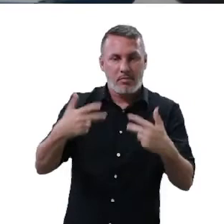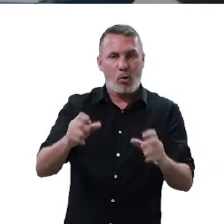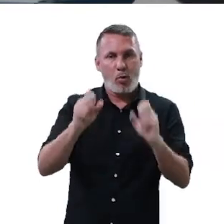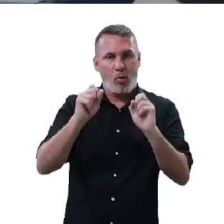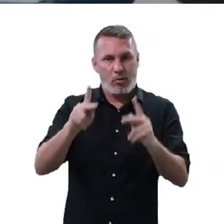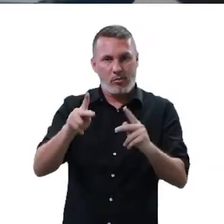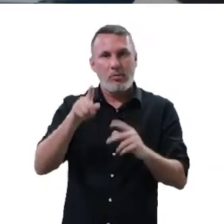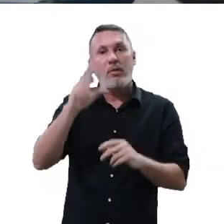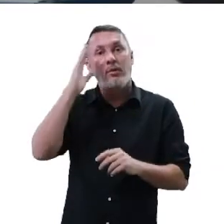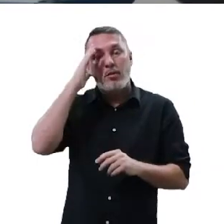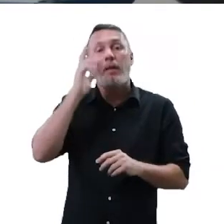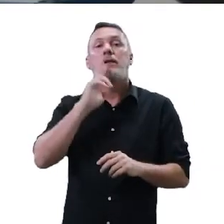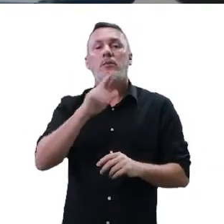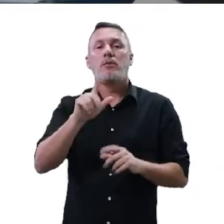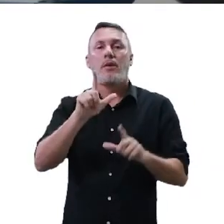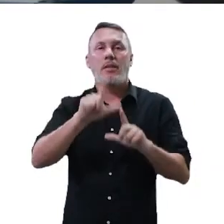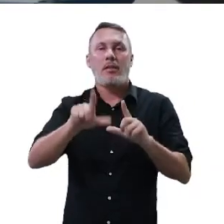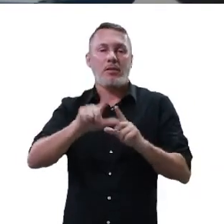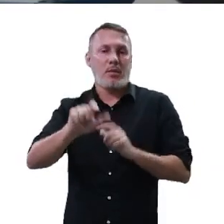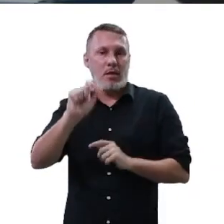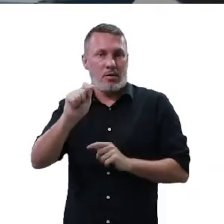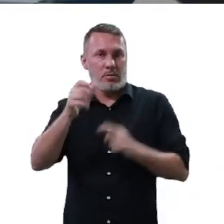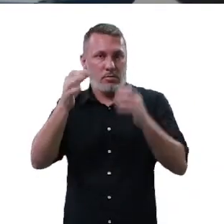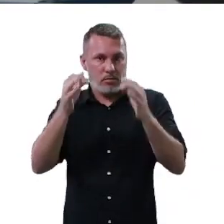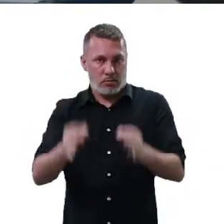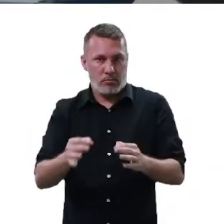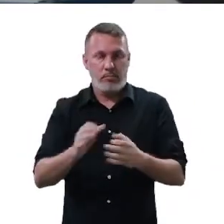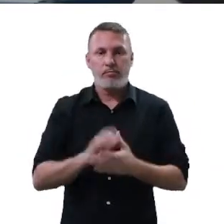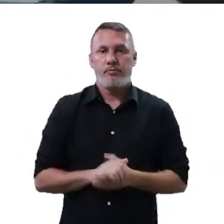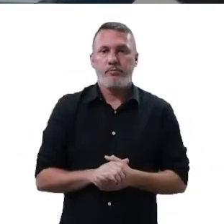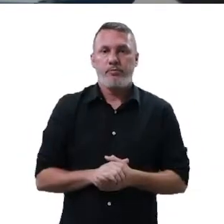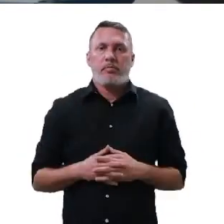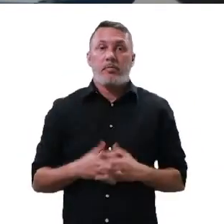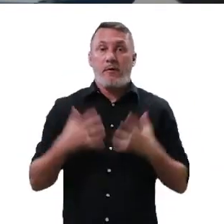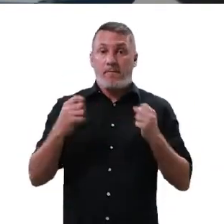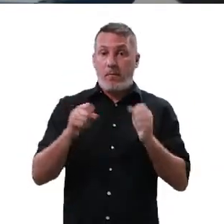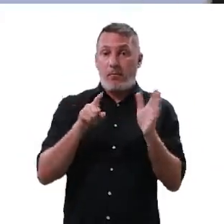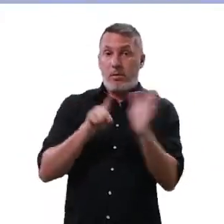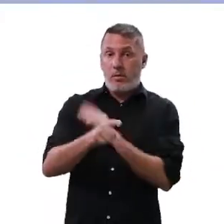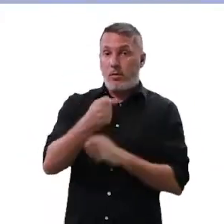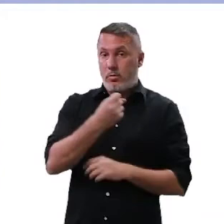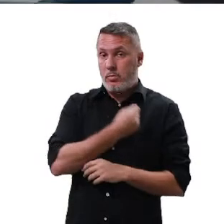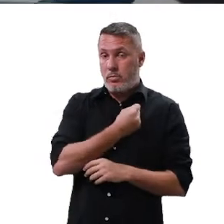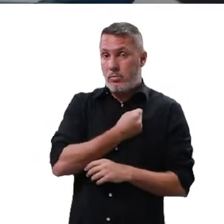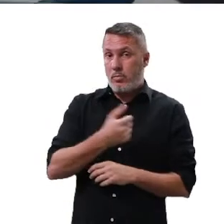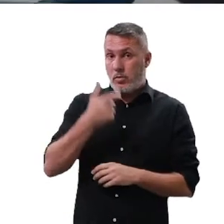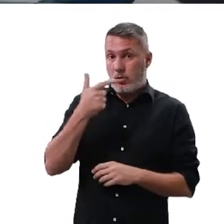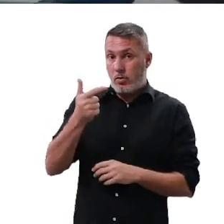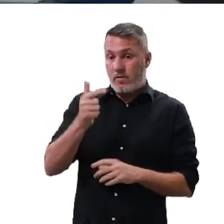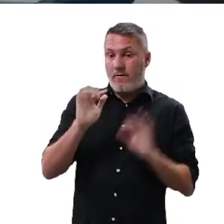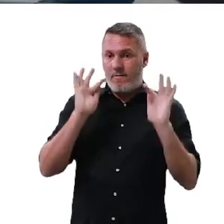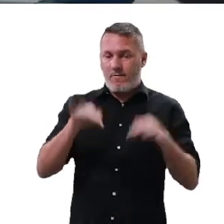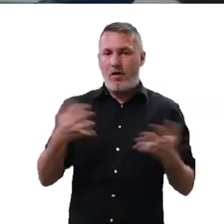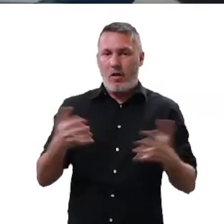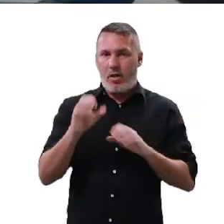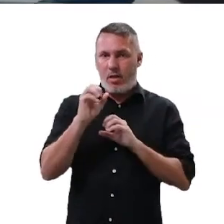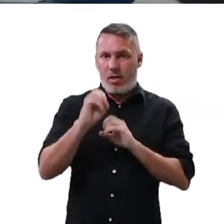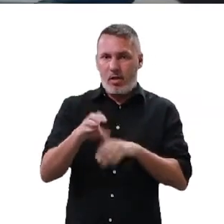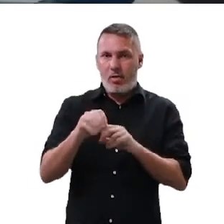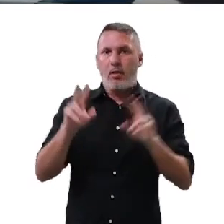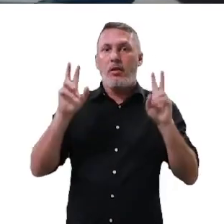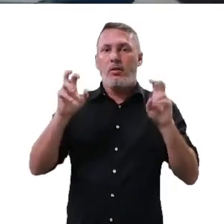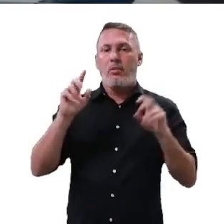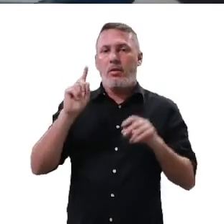racionalidade. Beleza? Então, para quem marcaria a letra A, está correto. Vamos à questão 2, então,